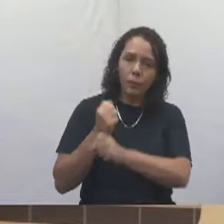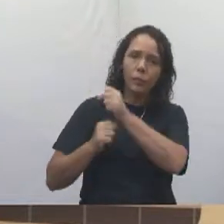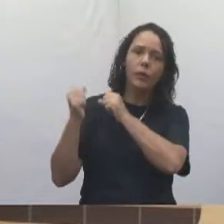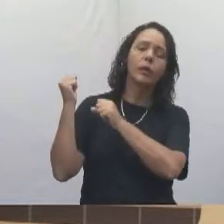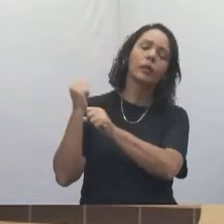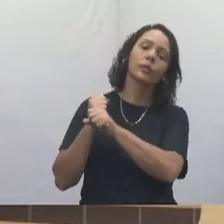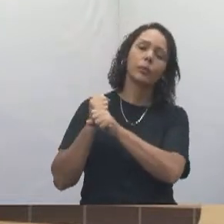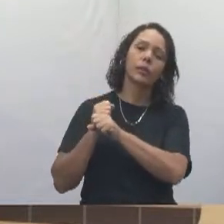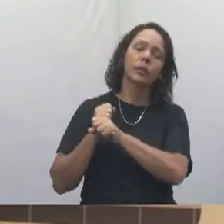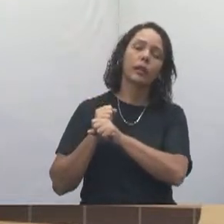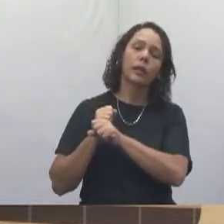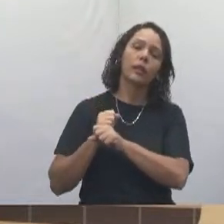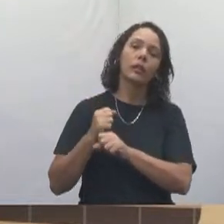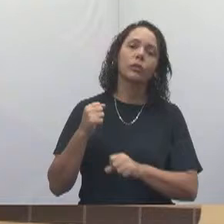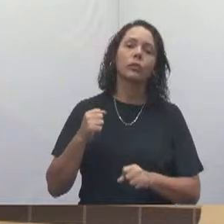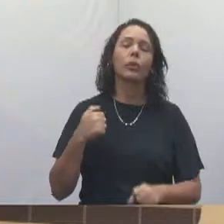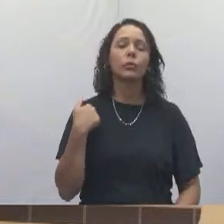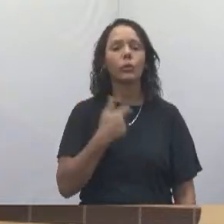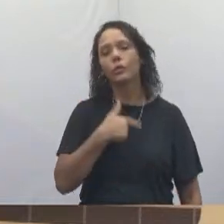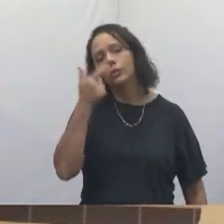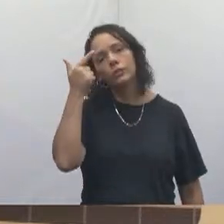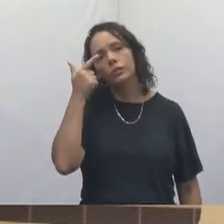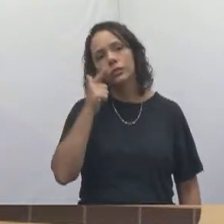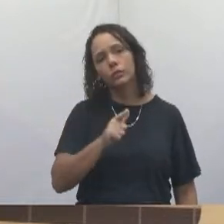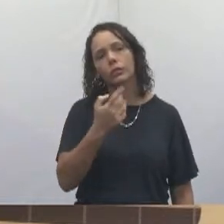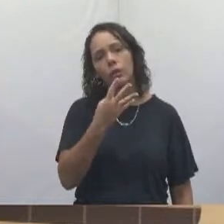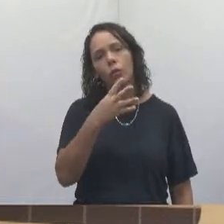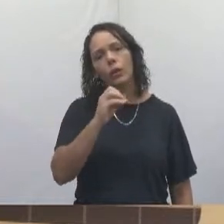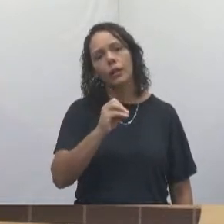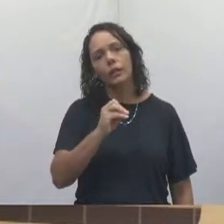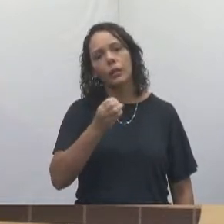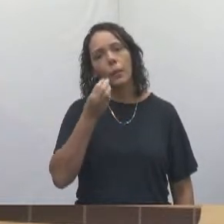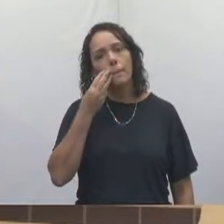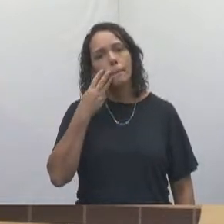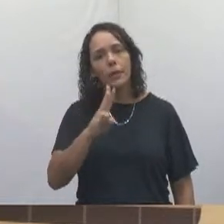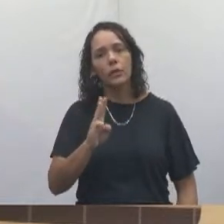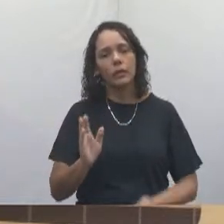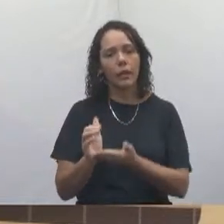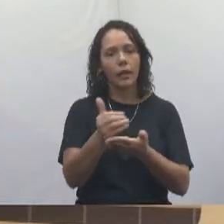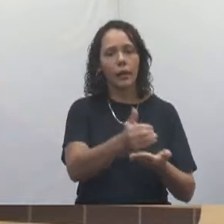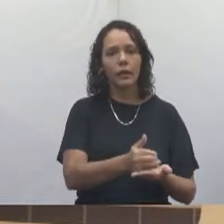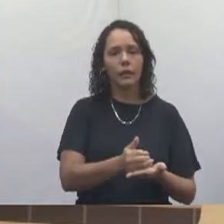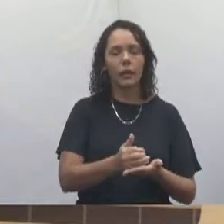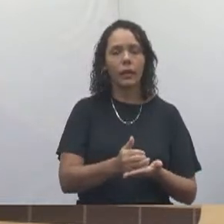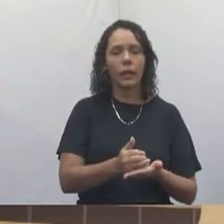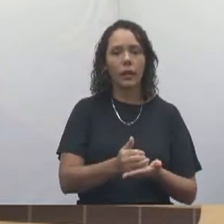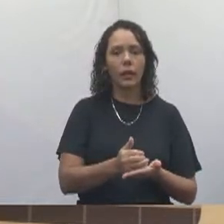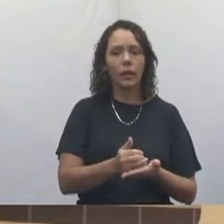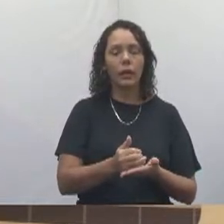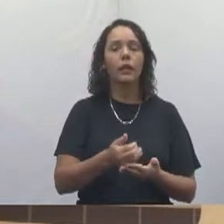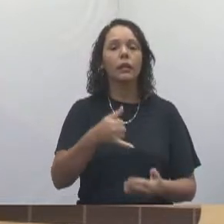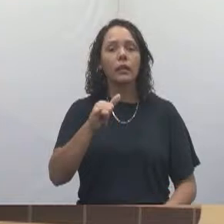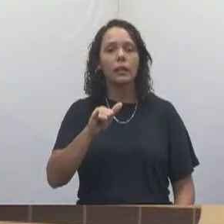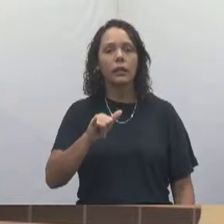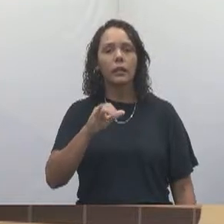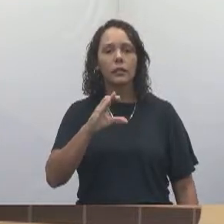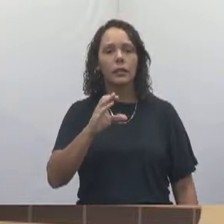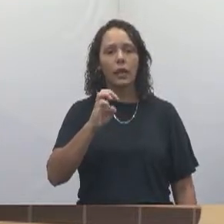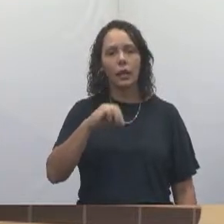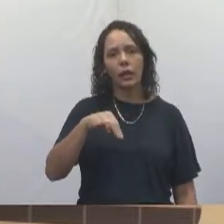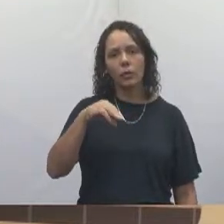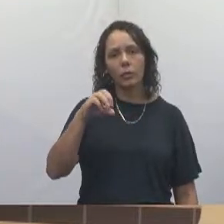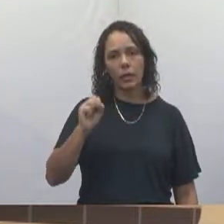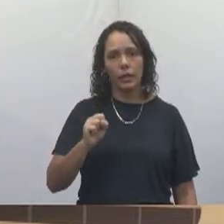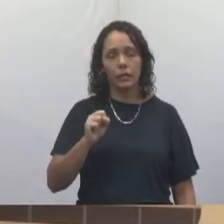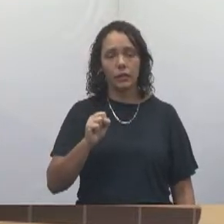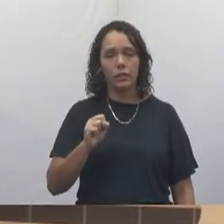nós deixamos de arrecadar 40 milhões só de ICMS. Fruto do quê? De benesses oficiais que foram feitos